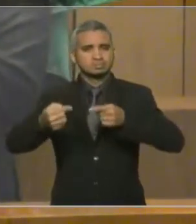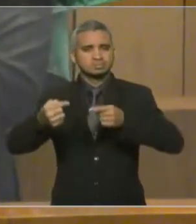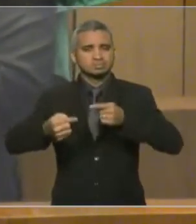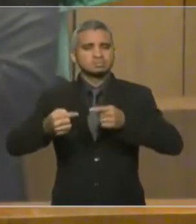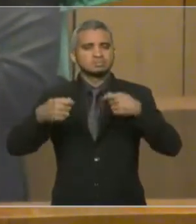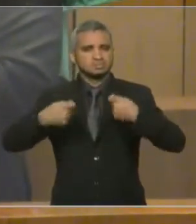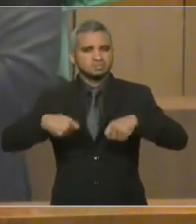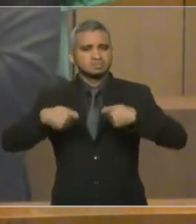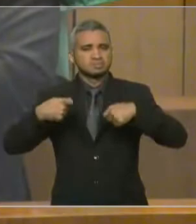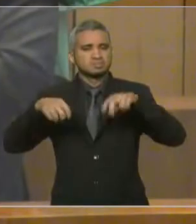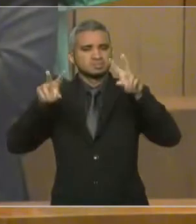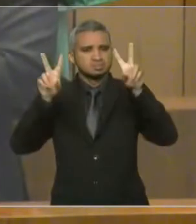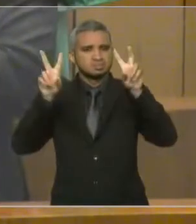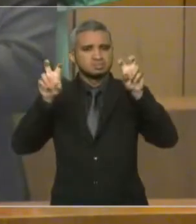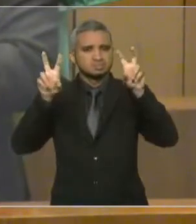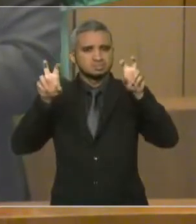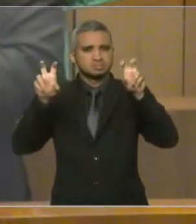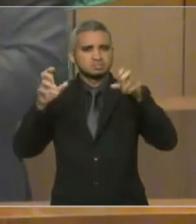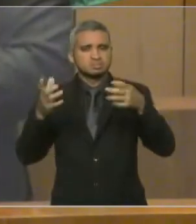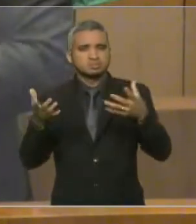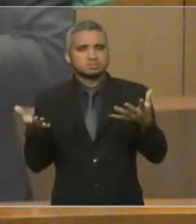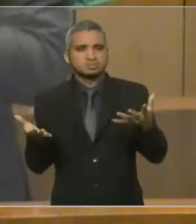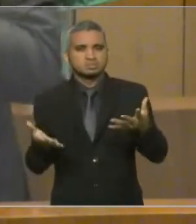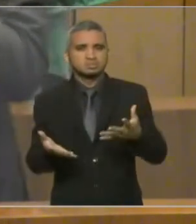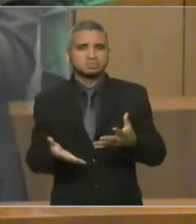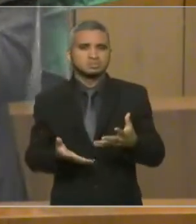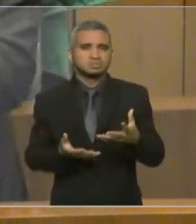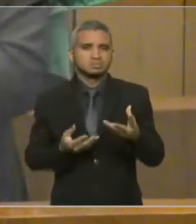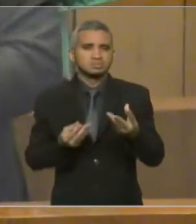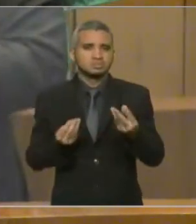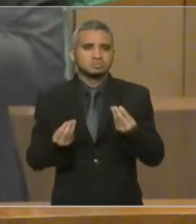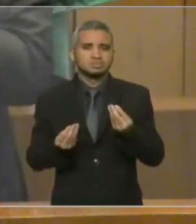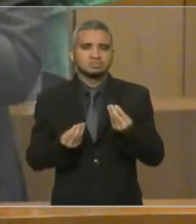essas questões de